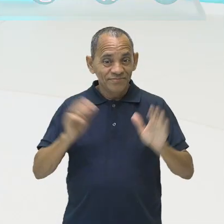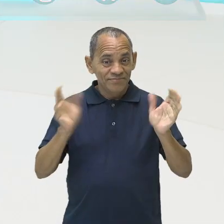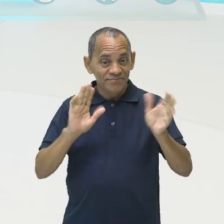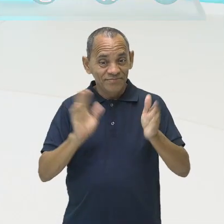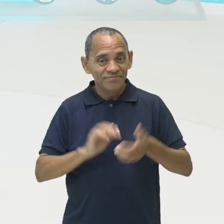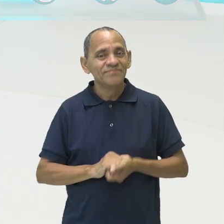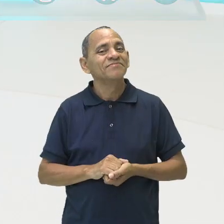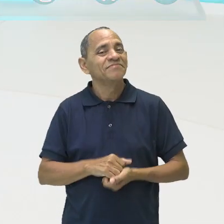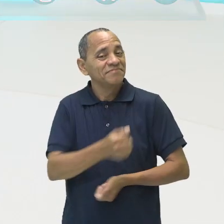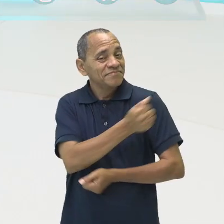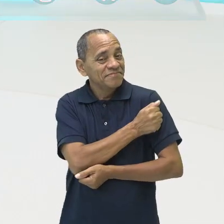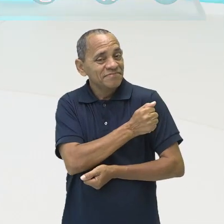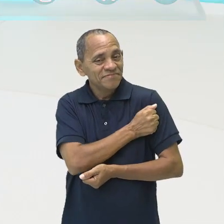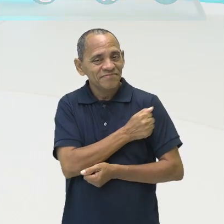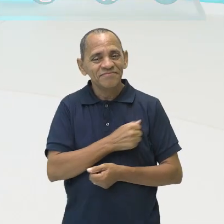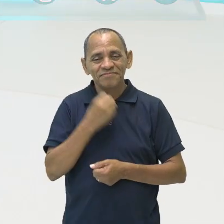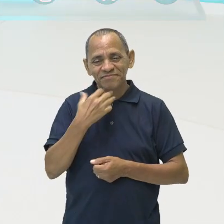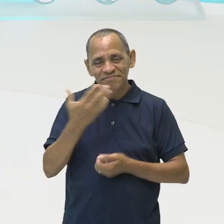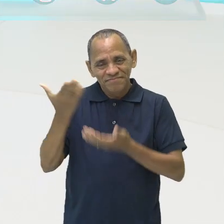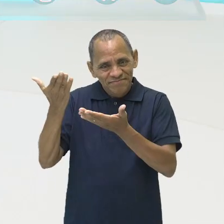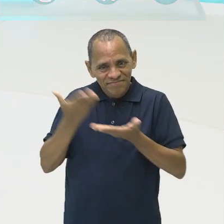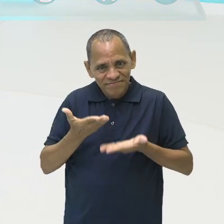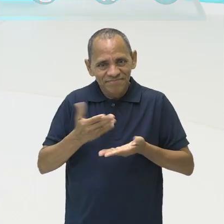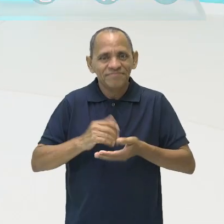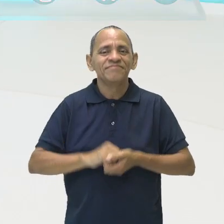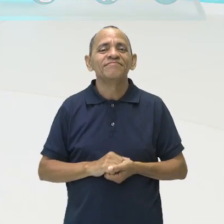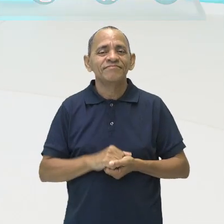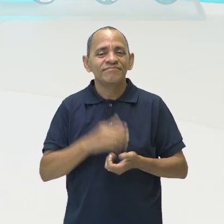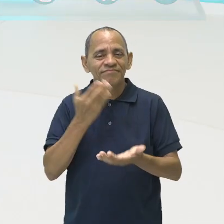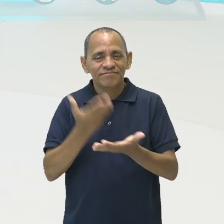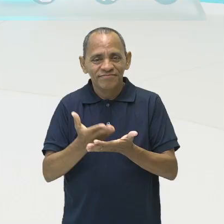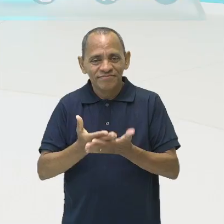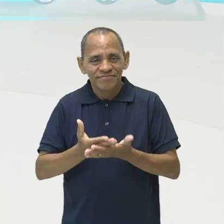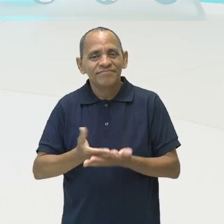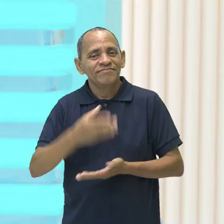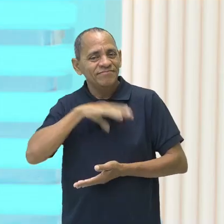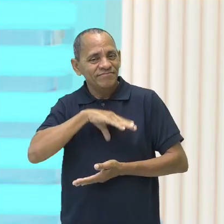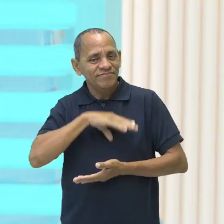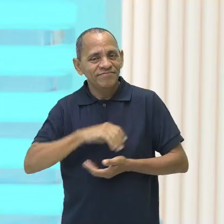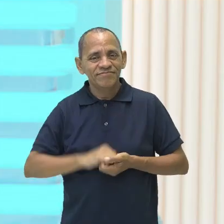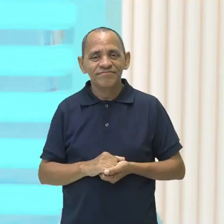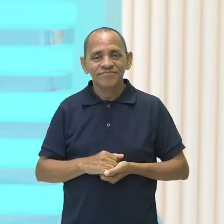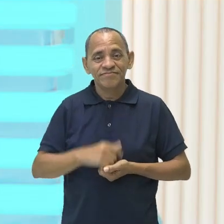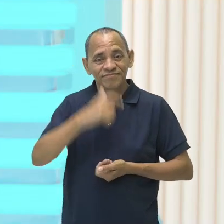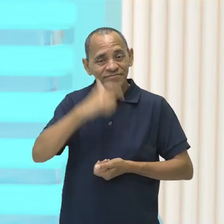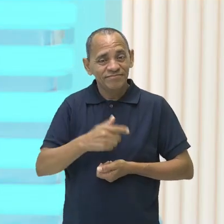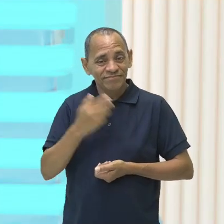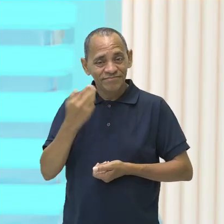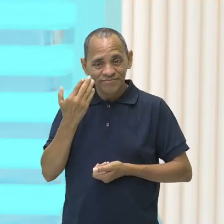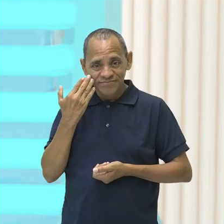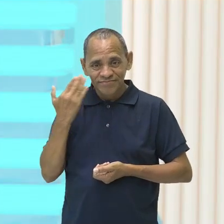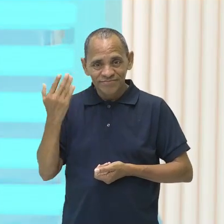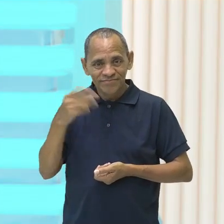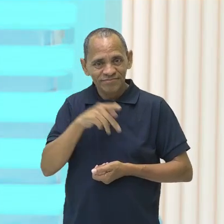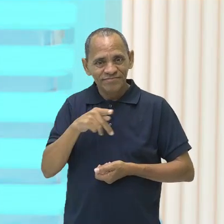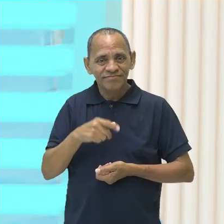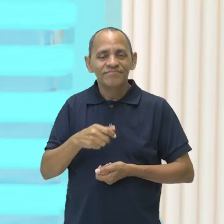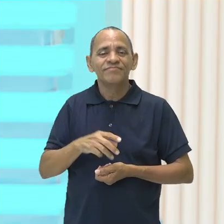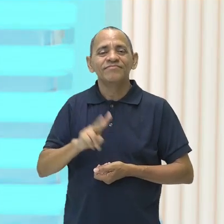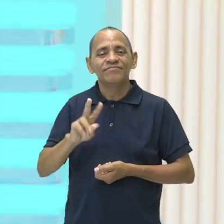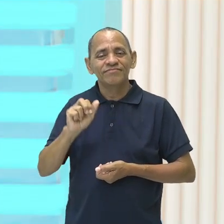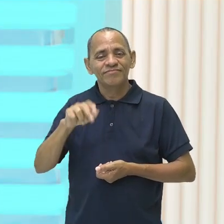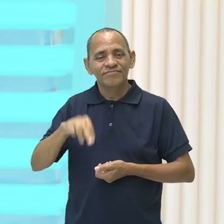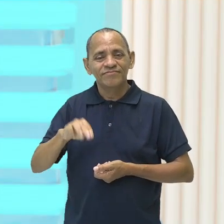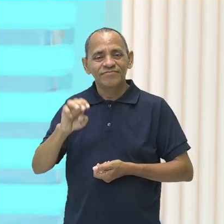Olá, meus queridos alunos, sejam muito bem-vindos à nossa aula de língua portuguesa. Eu sou a professora